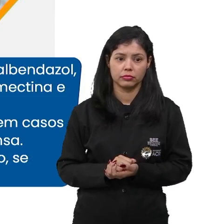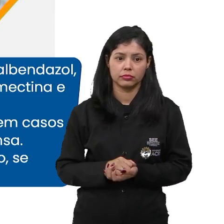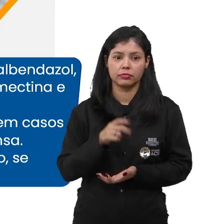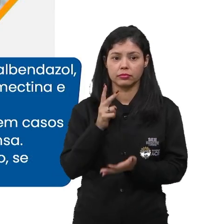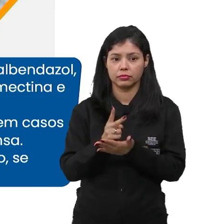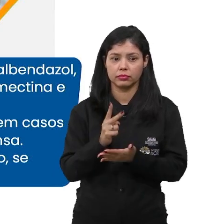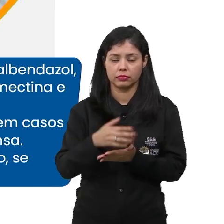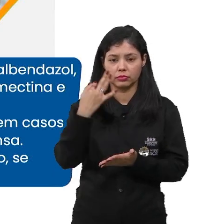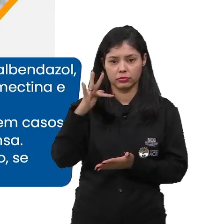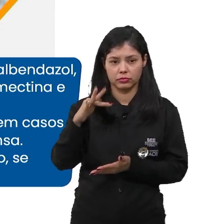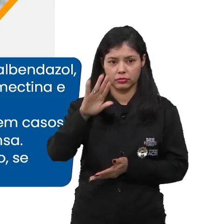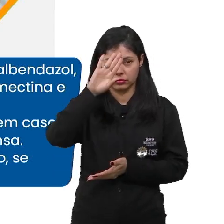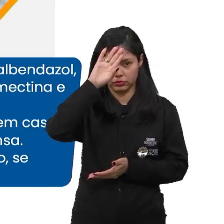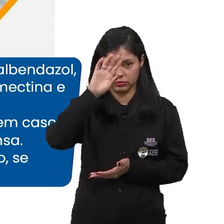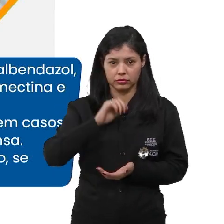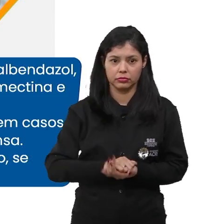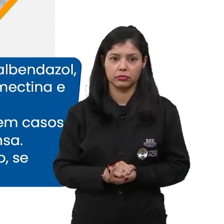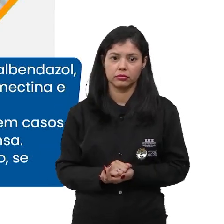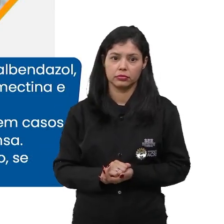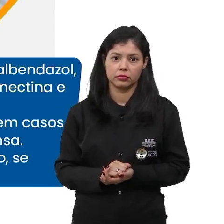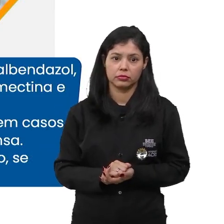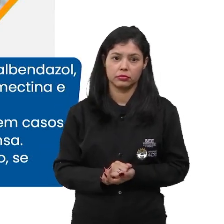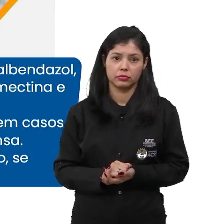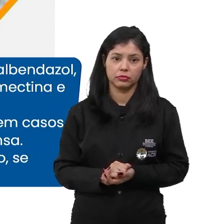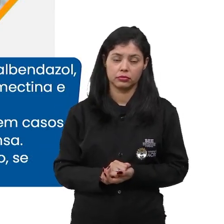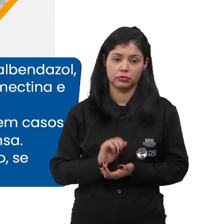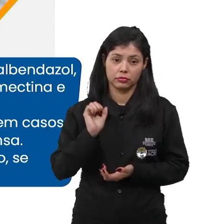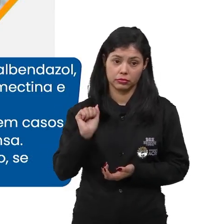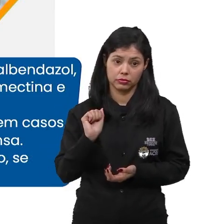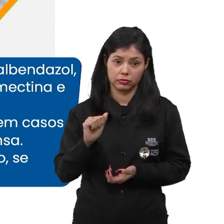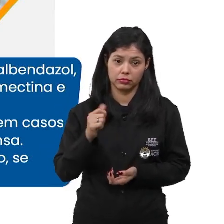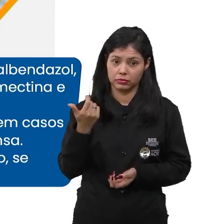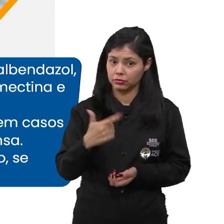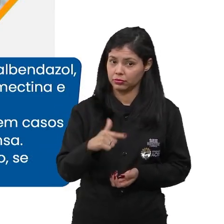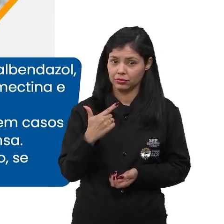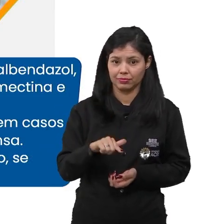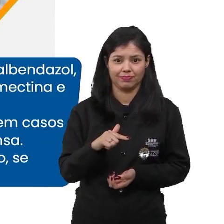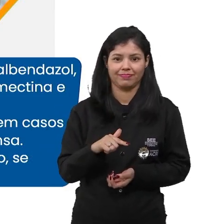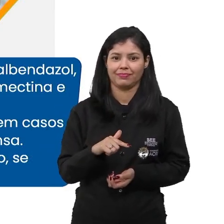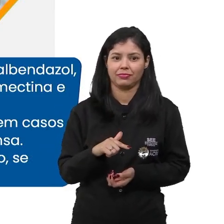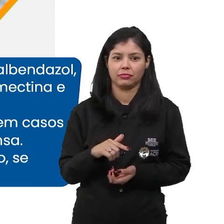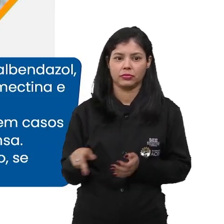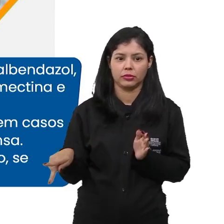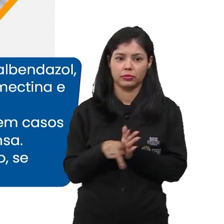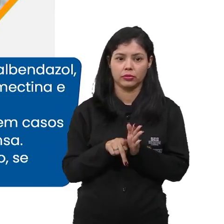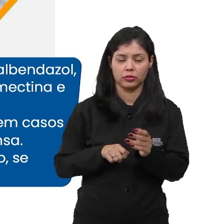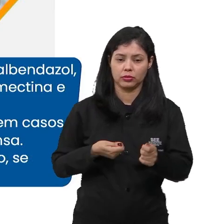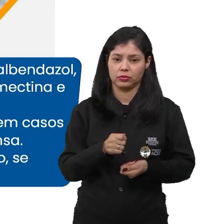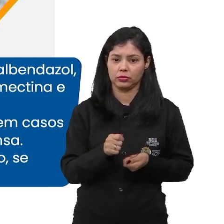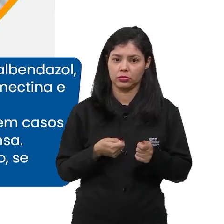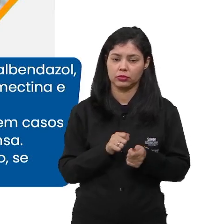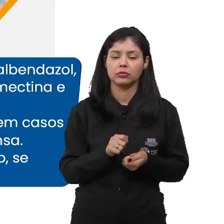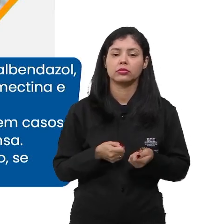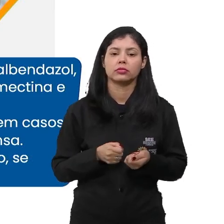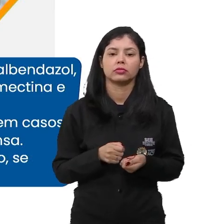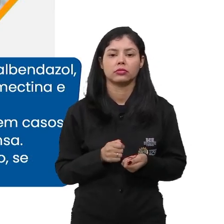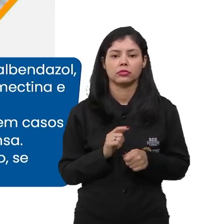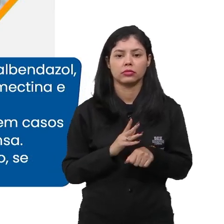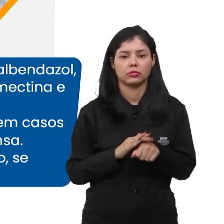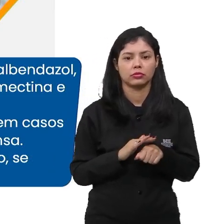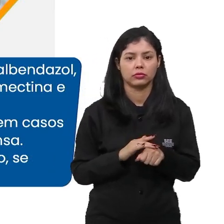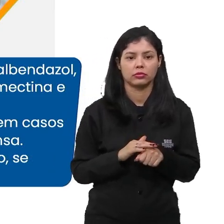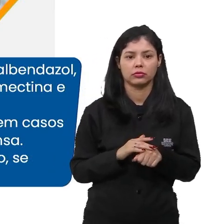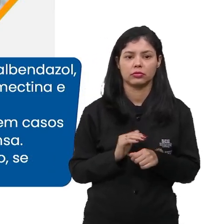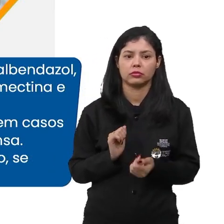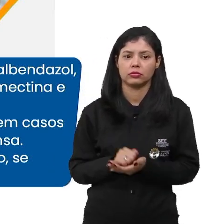analgésicos ali para dor e para febre. Para a hepatite A, gente, não há um antiviral específico, né? Ele também é uma doença